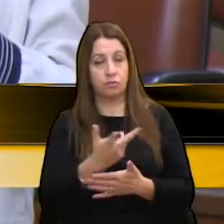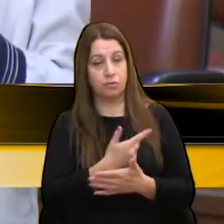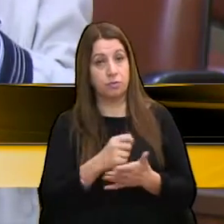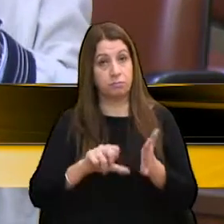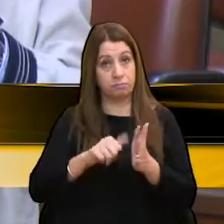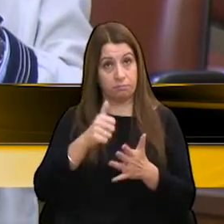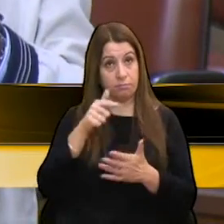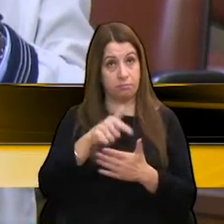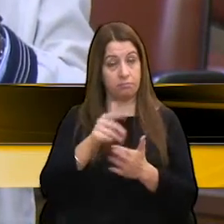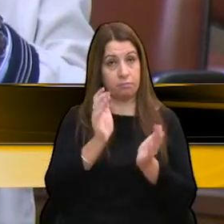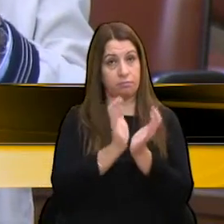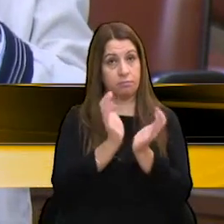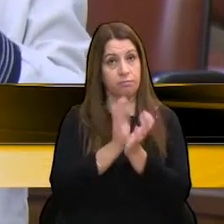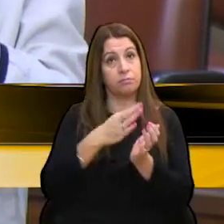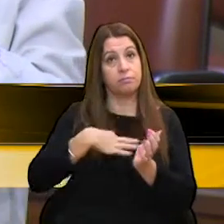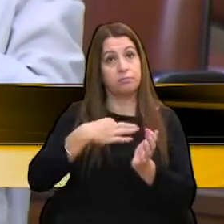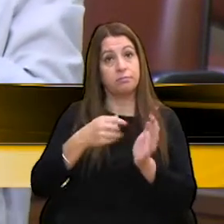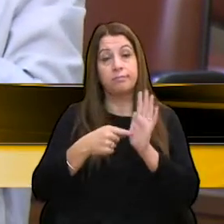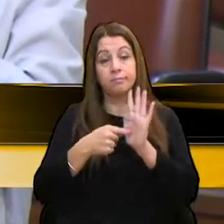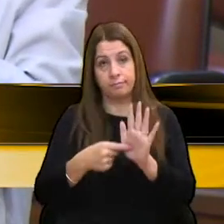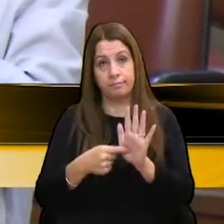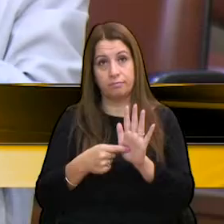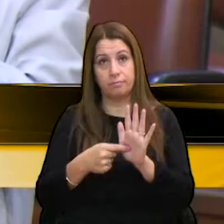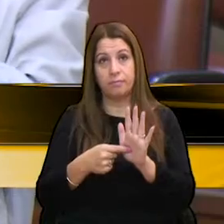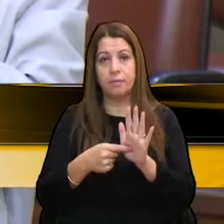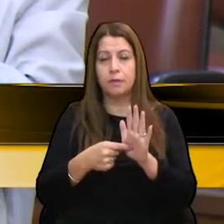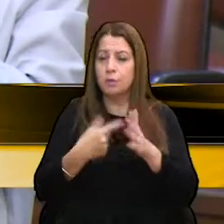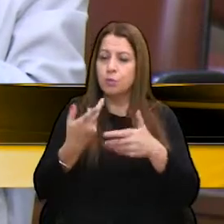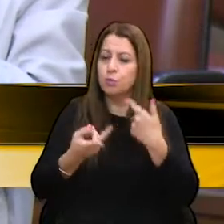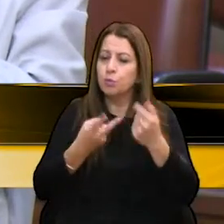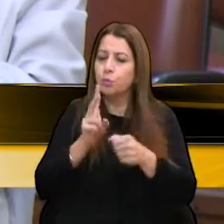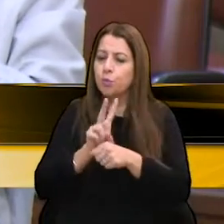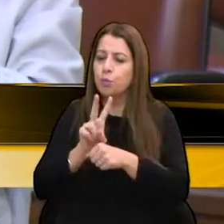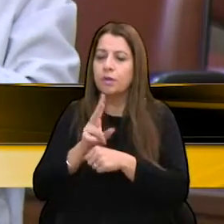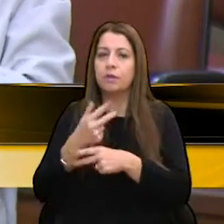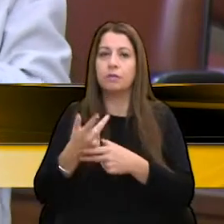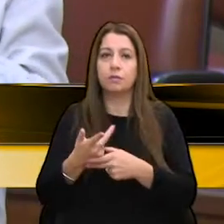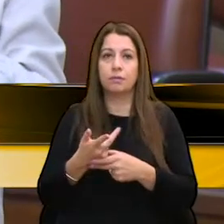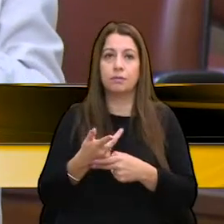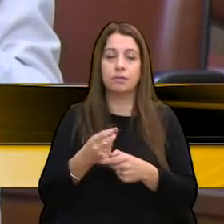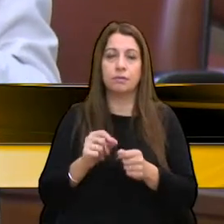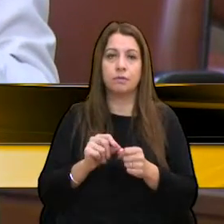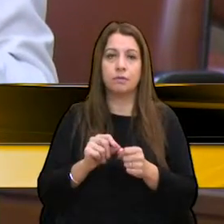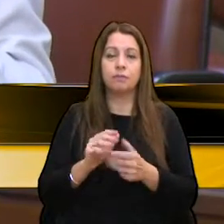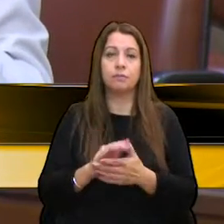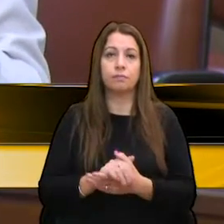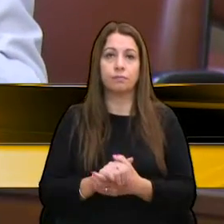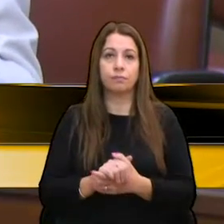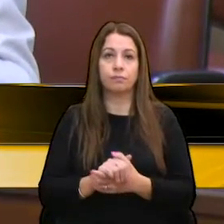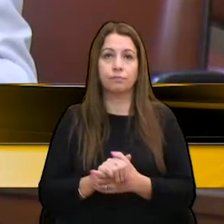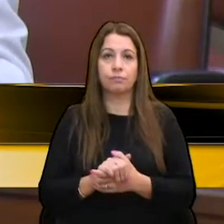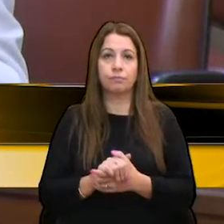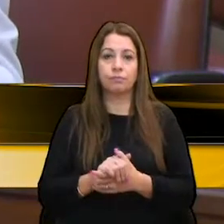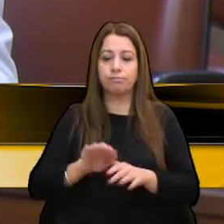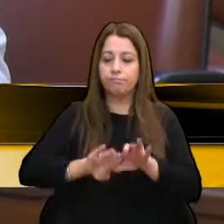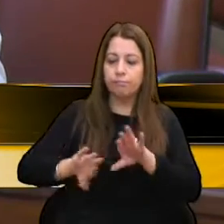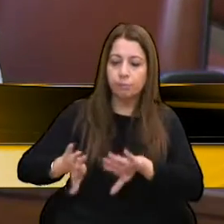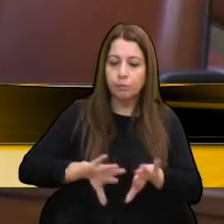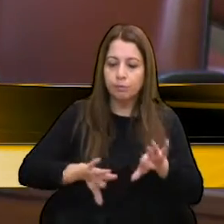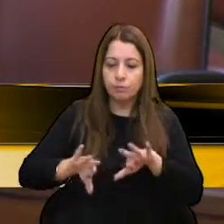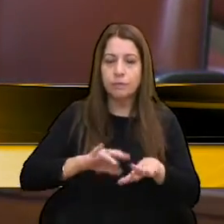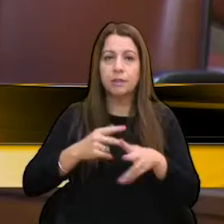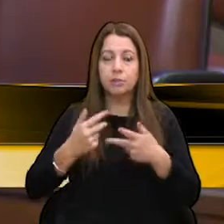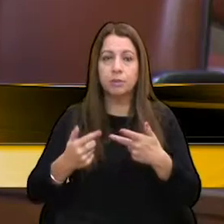primeiro lugar, esse grupo de voluntários demonstraram pelo capricho de fazer o manuseio, o